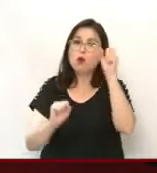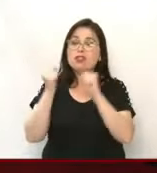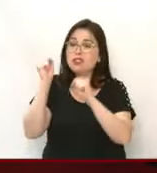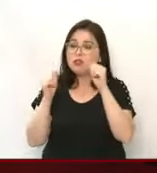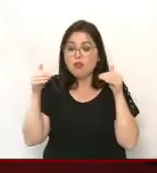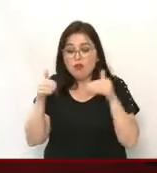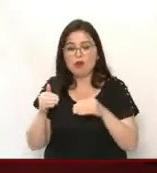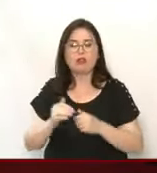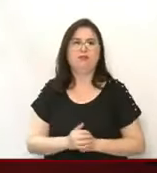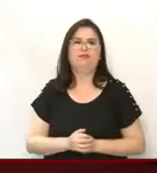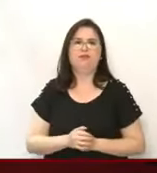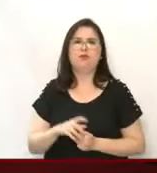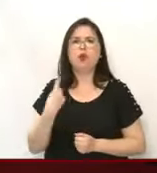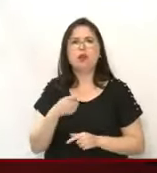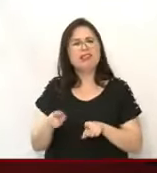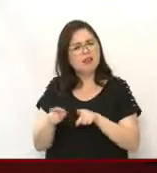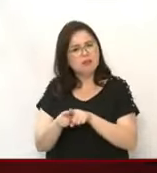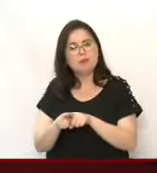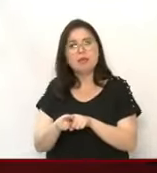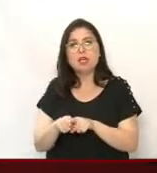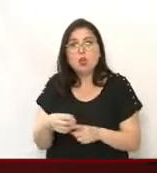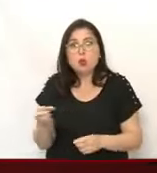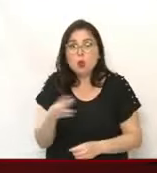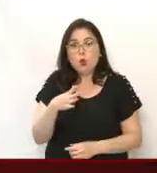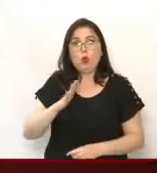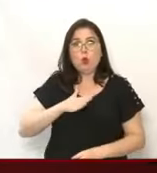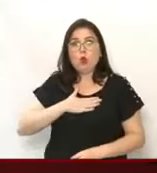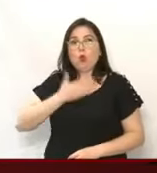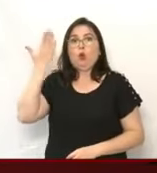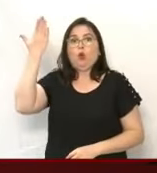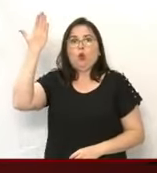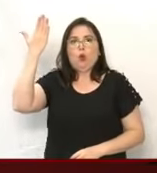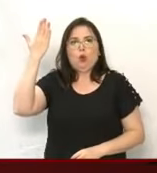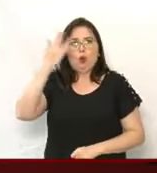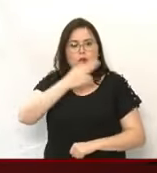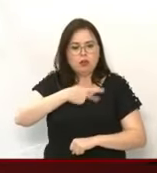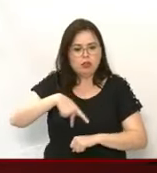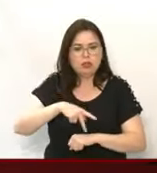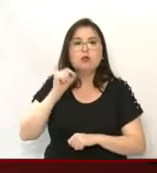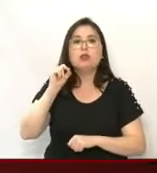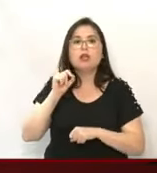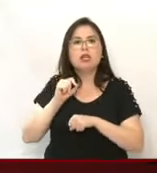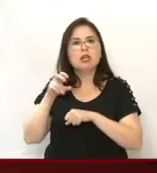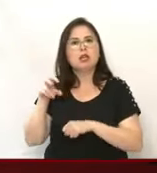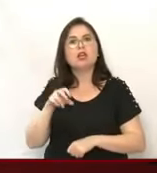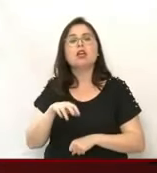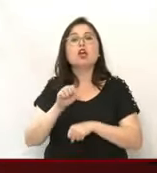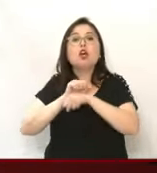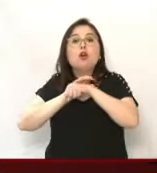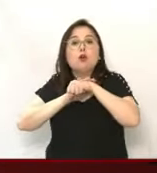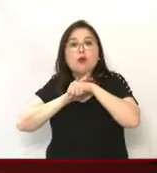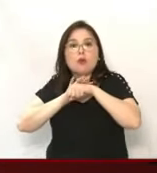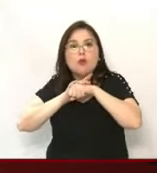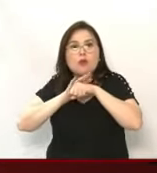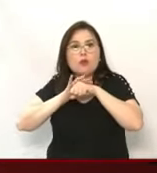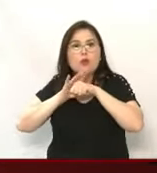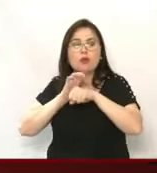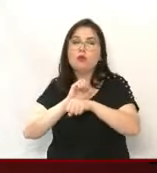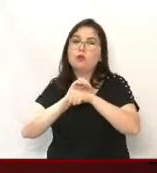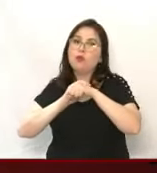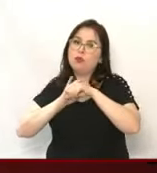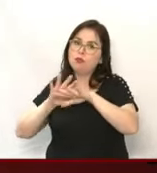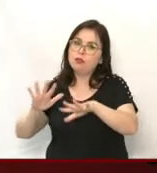coronavírus. Esse devastou países, estados, economias, mas principalmente